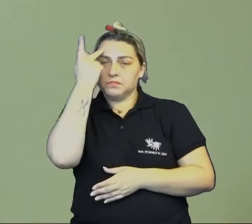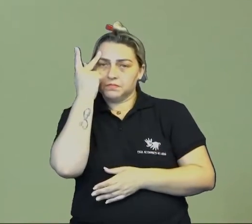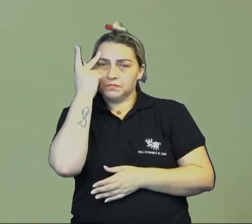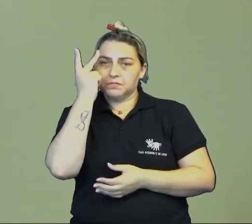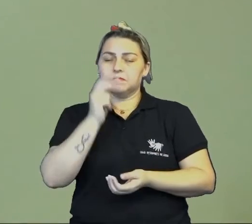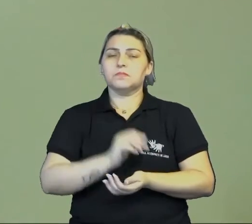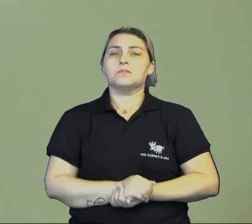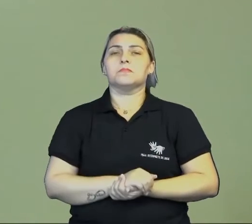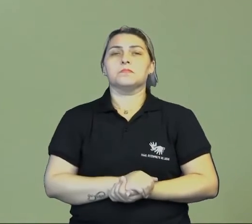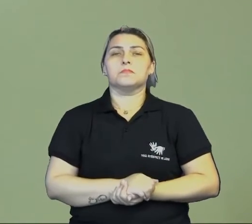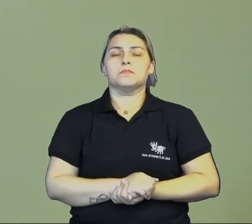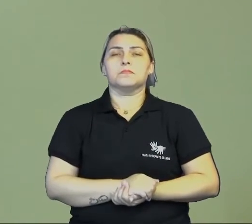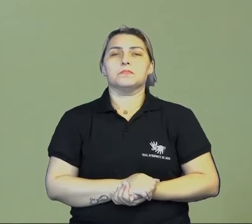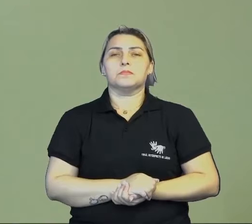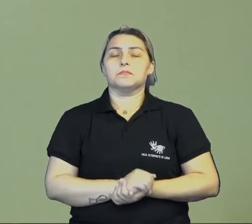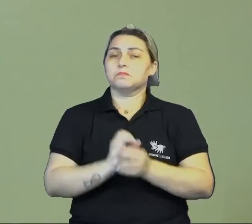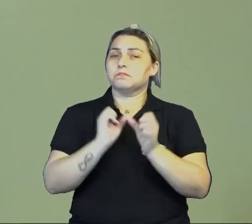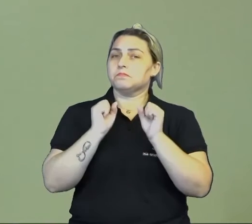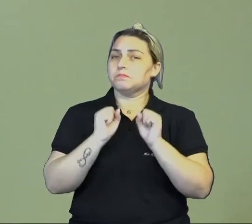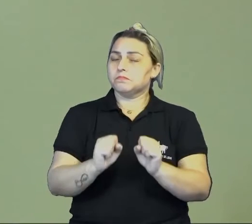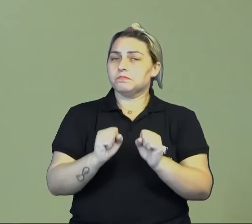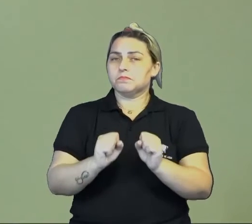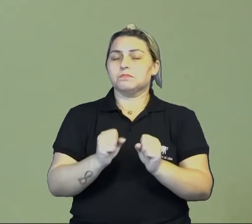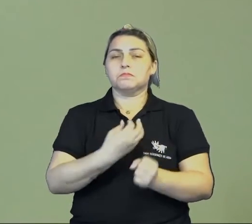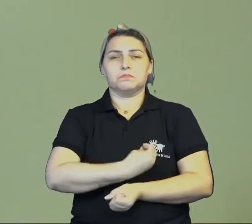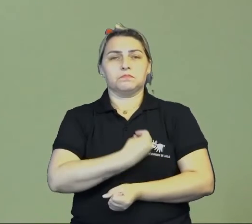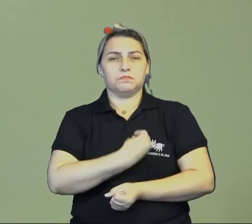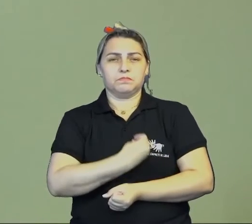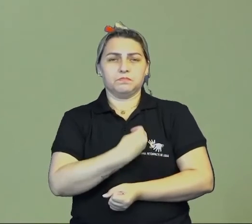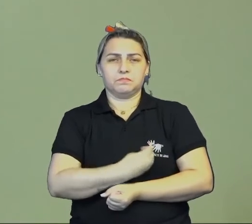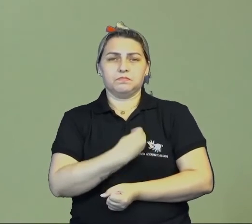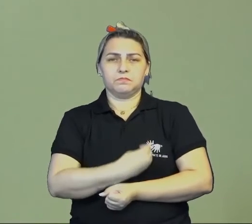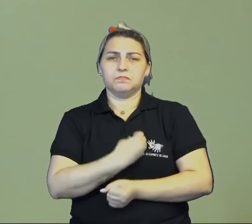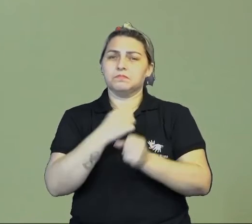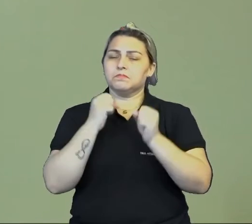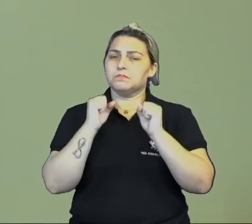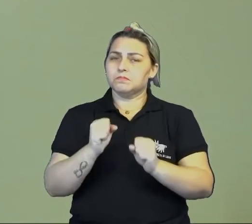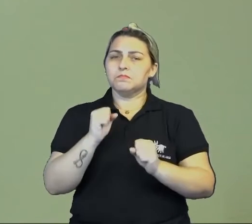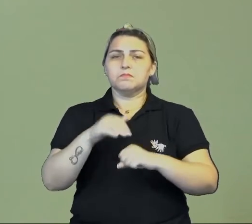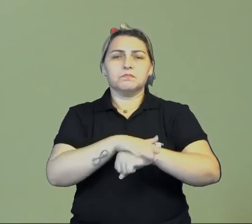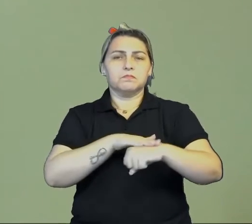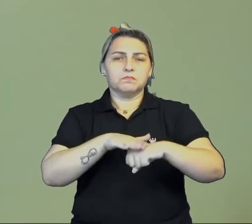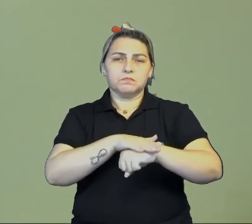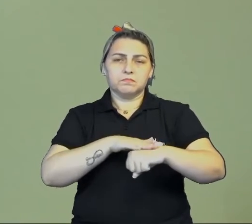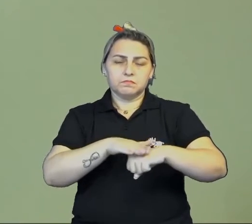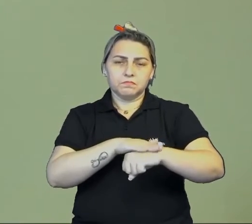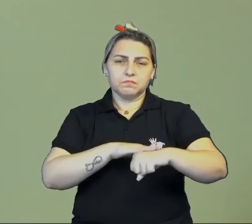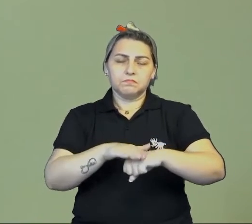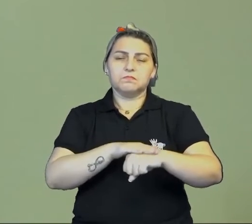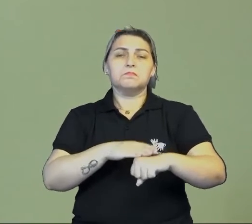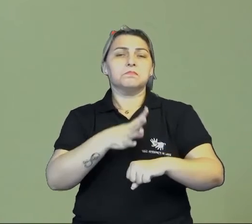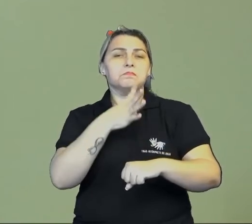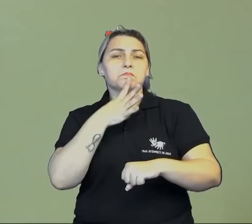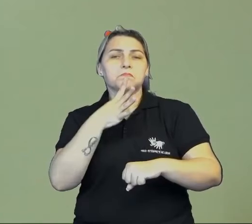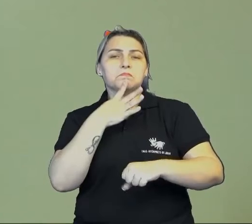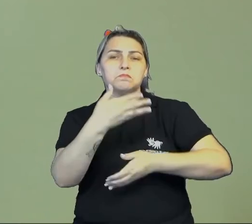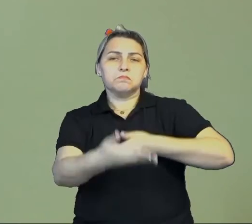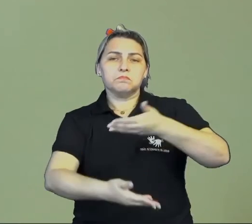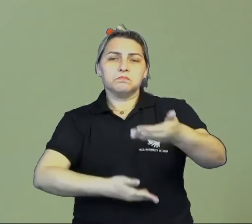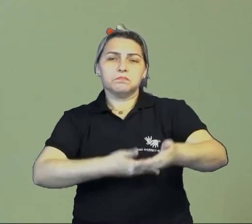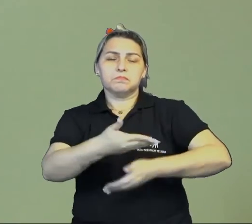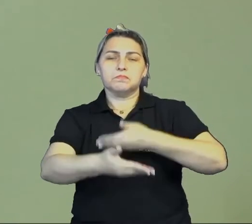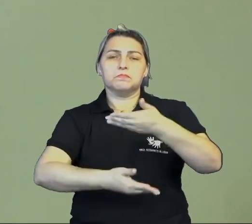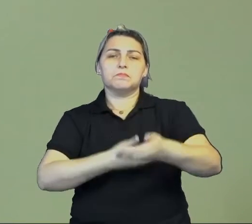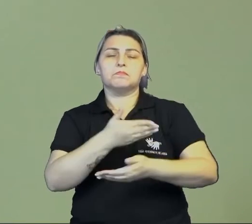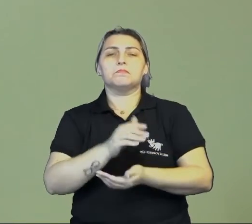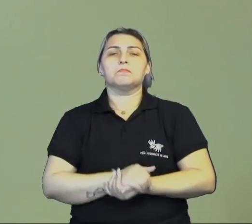pessoas, em que as pessoas elas podem estar, em que ali elas podem dialogar, elas podem conhecer umas às outras